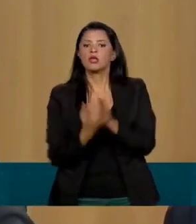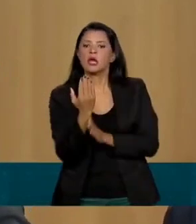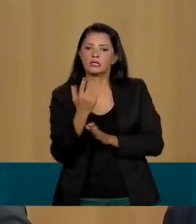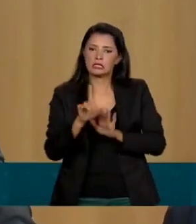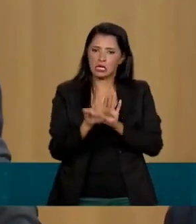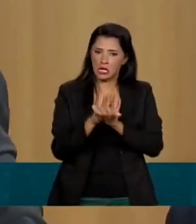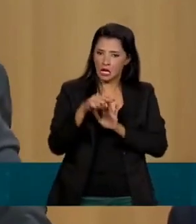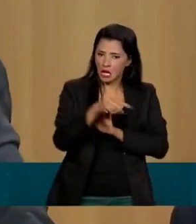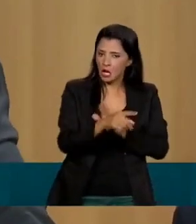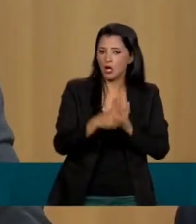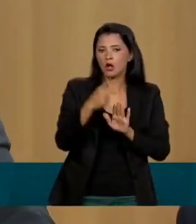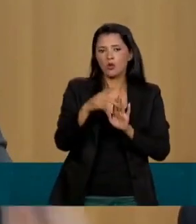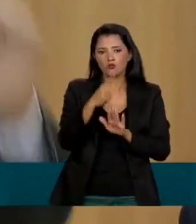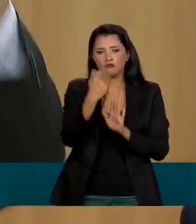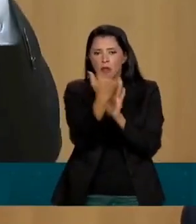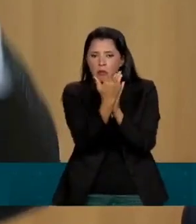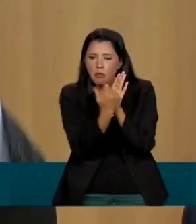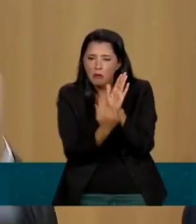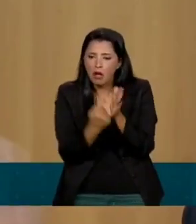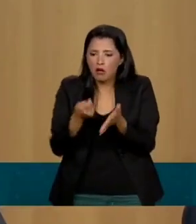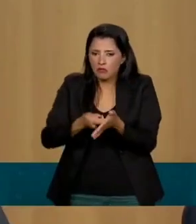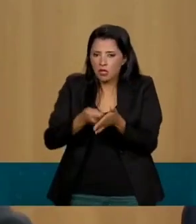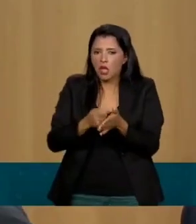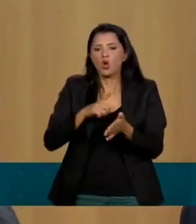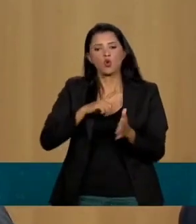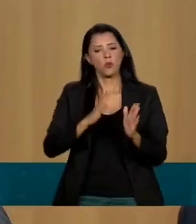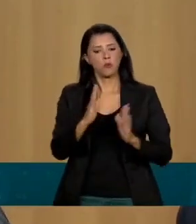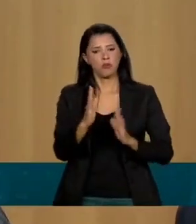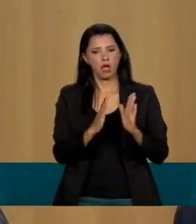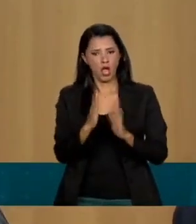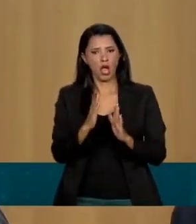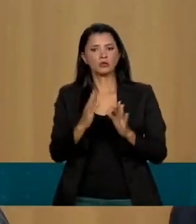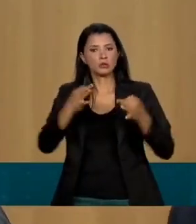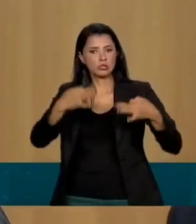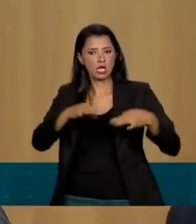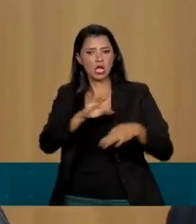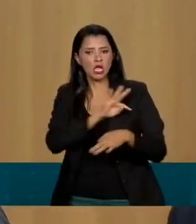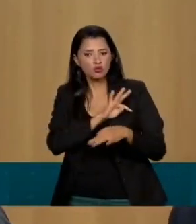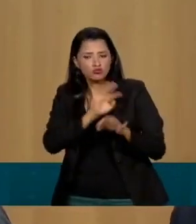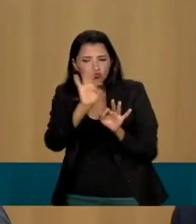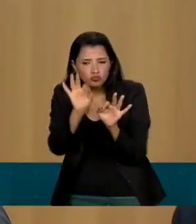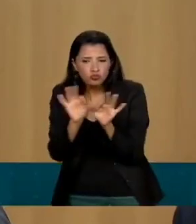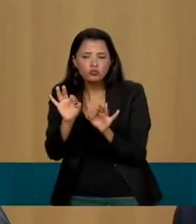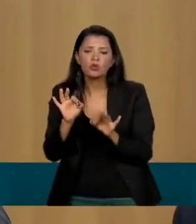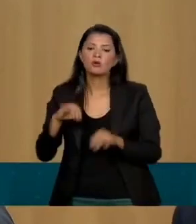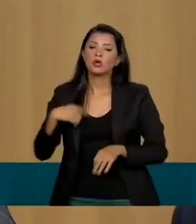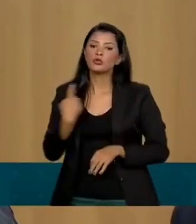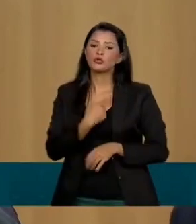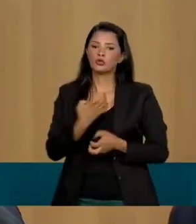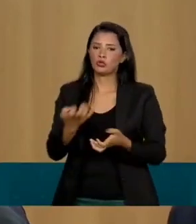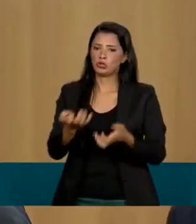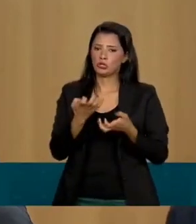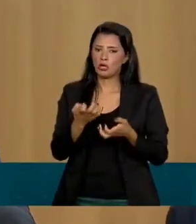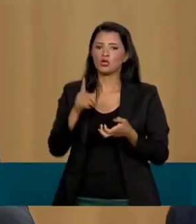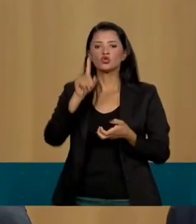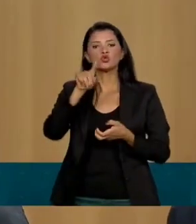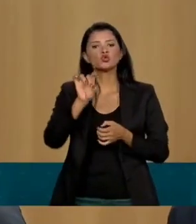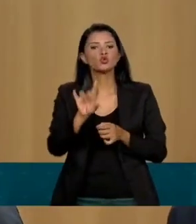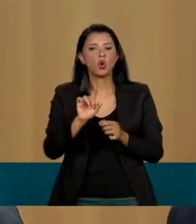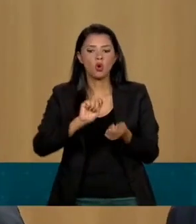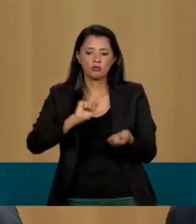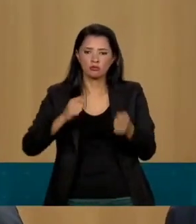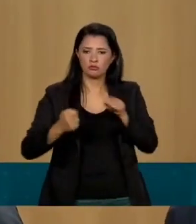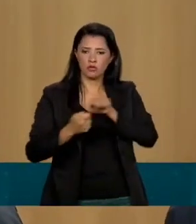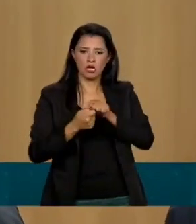objetiva, com obrigações, com prazos, com parâmetros técnicos, O que nós desejamos é a adequação